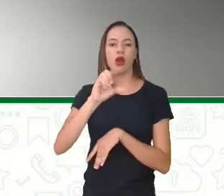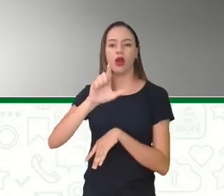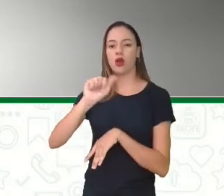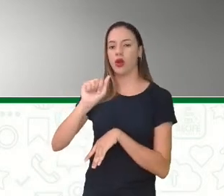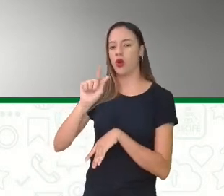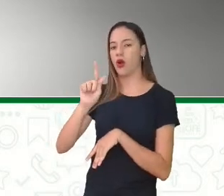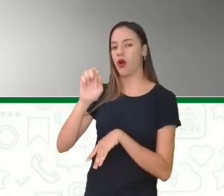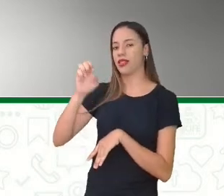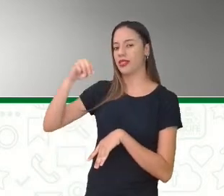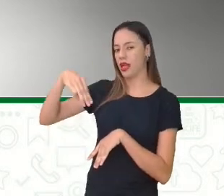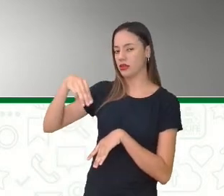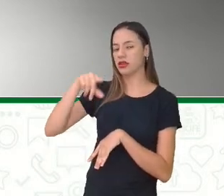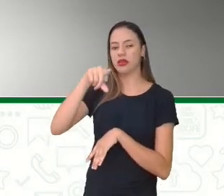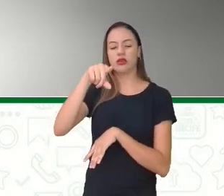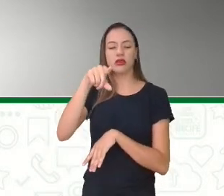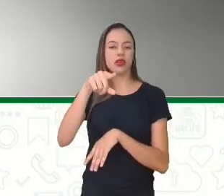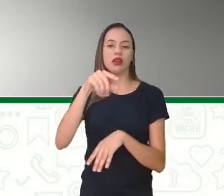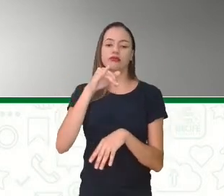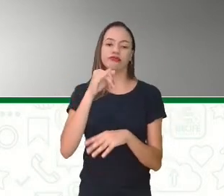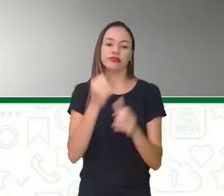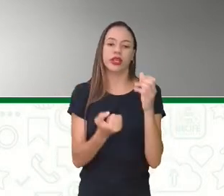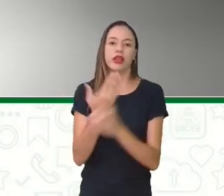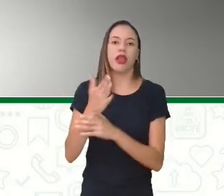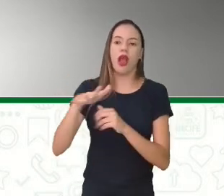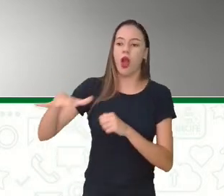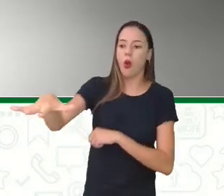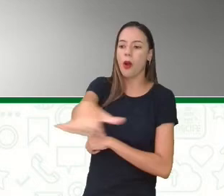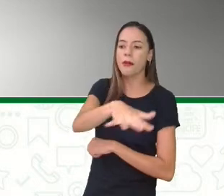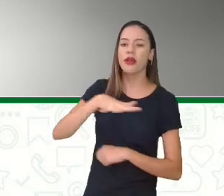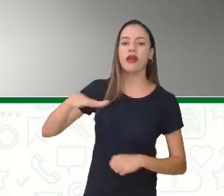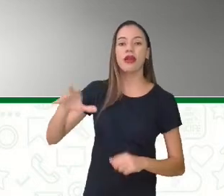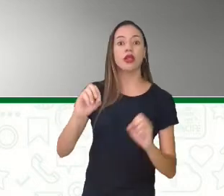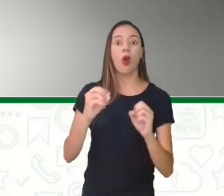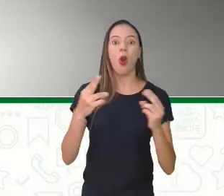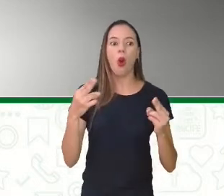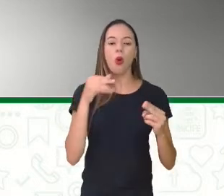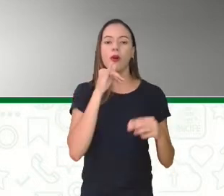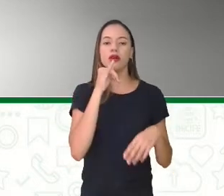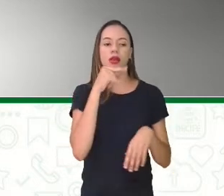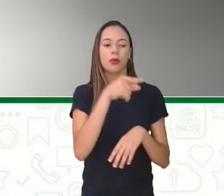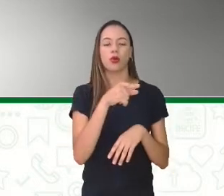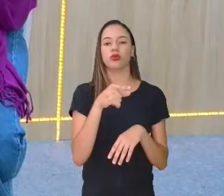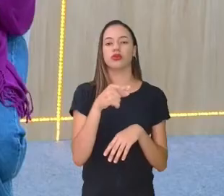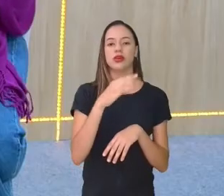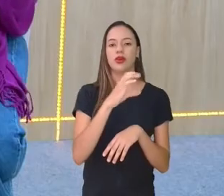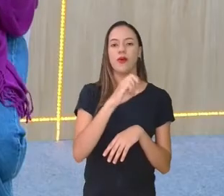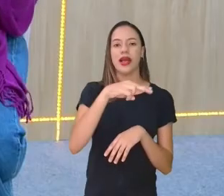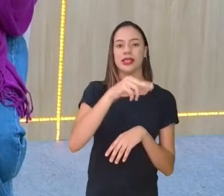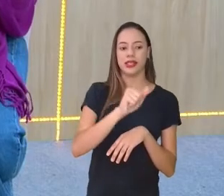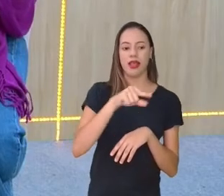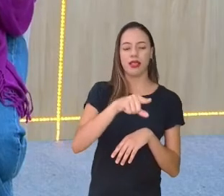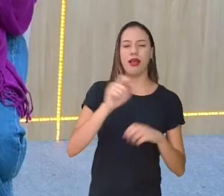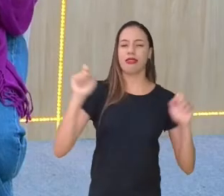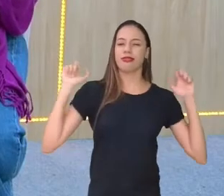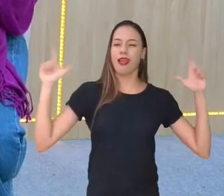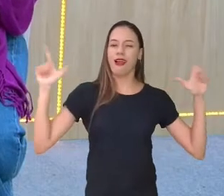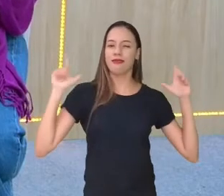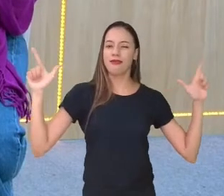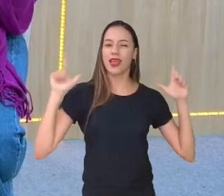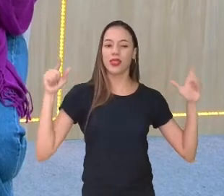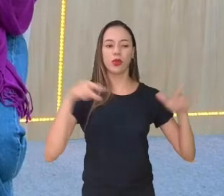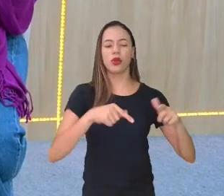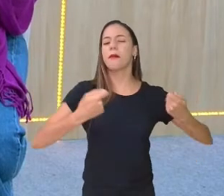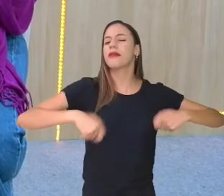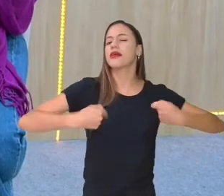um isso. ambiente e de uma cena de aventura. Tchan, tchan, tchan, tchan. Isso. O que a gente precisa ter